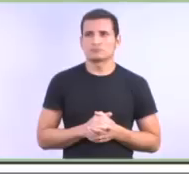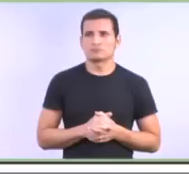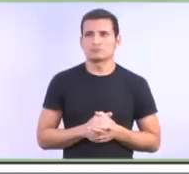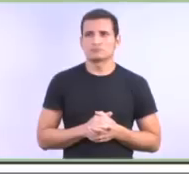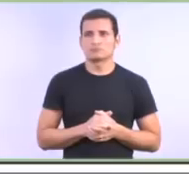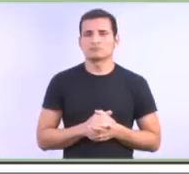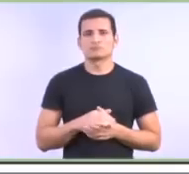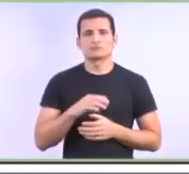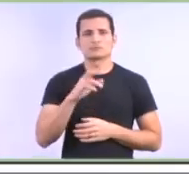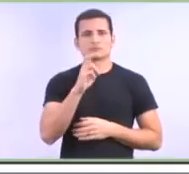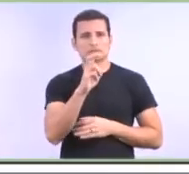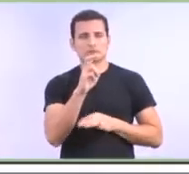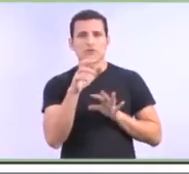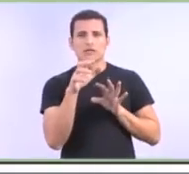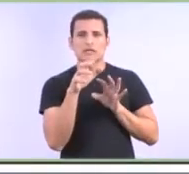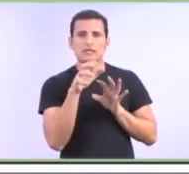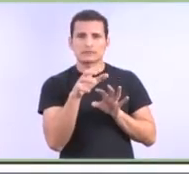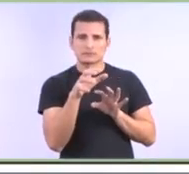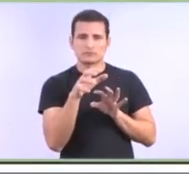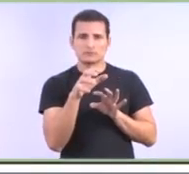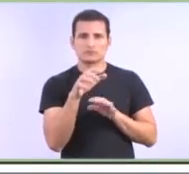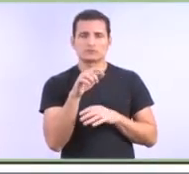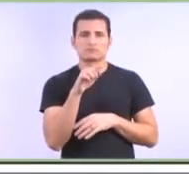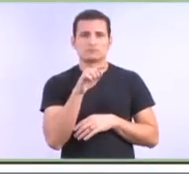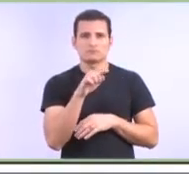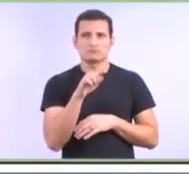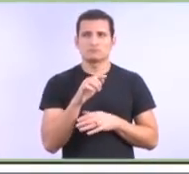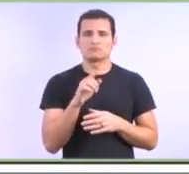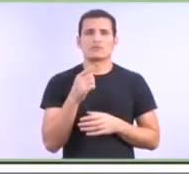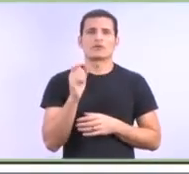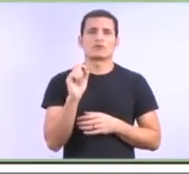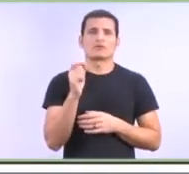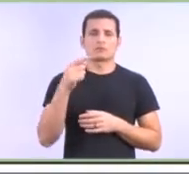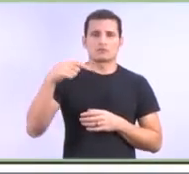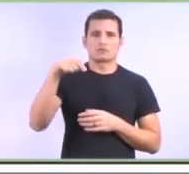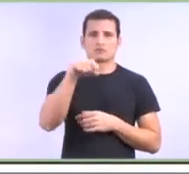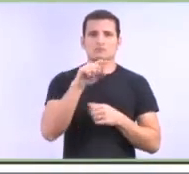pelo menos 5 características da mesma. O que você vai fazer, gente?